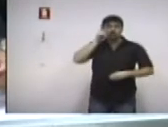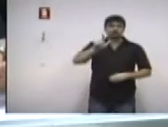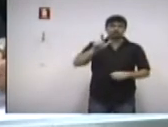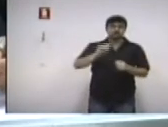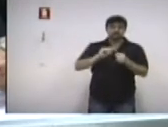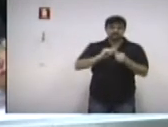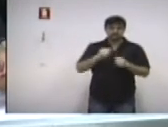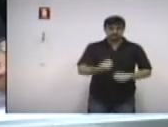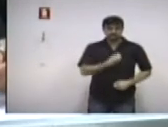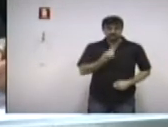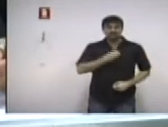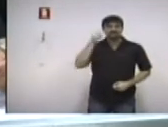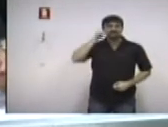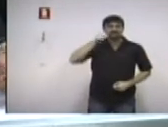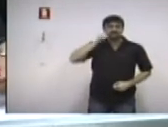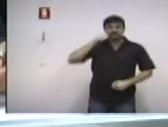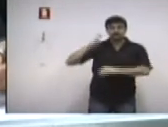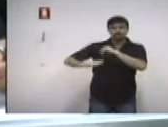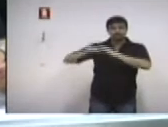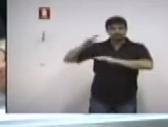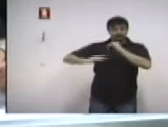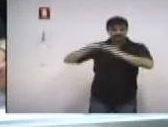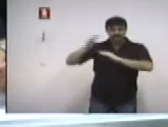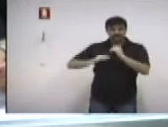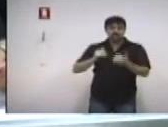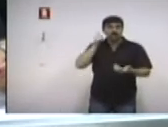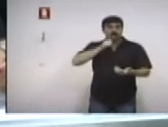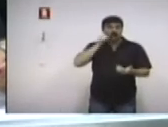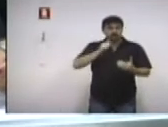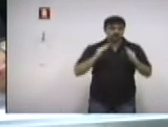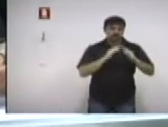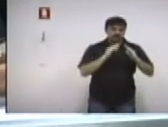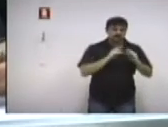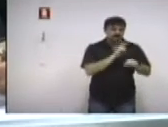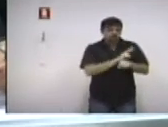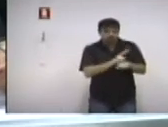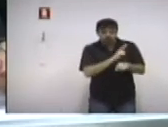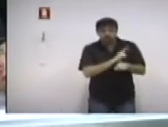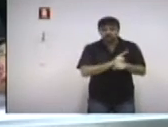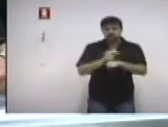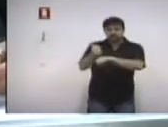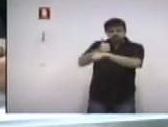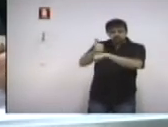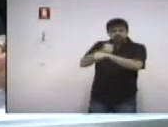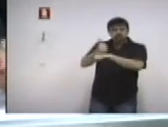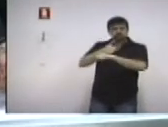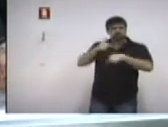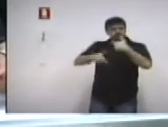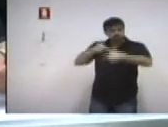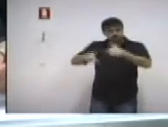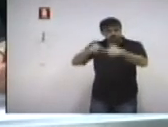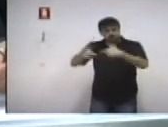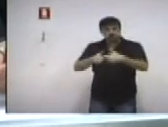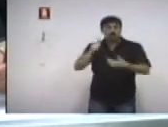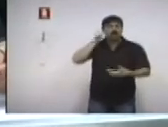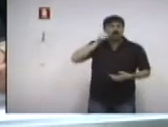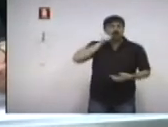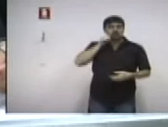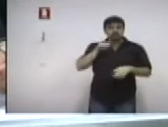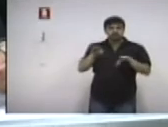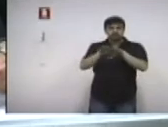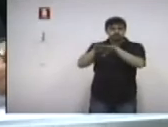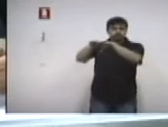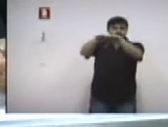consigamos está sempre ativa mesmo sendo donas de casa mesmo sendo profissional e mesmo sendo